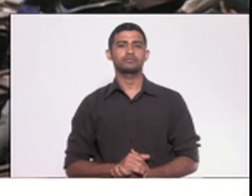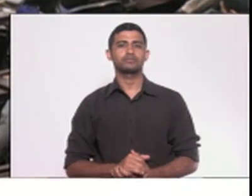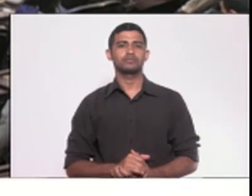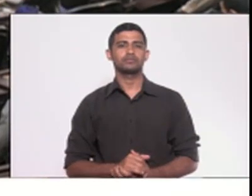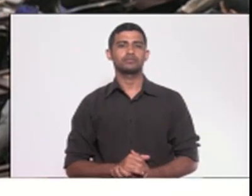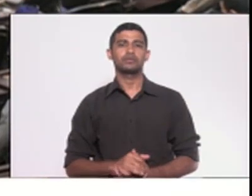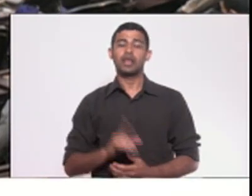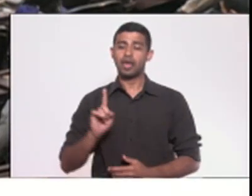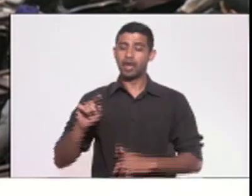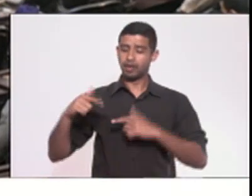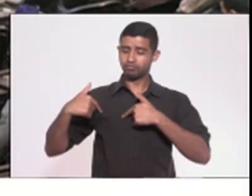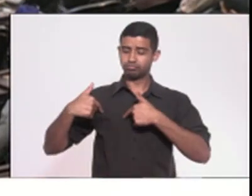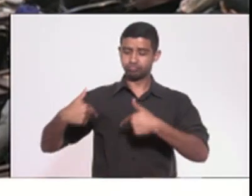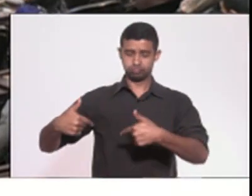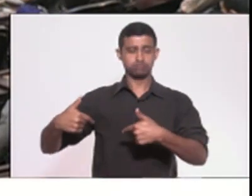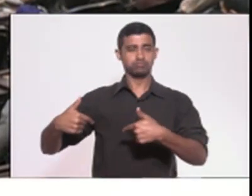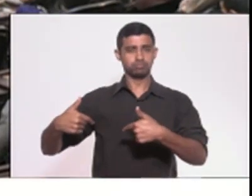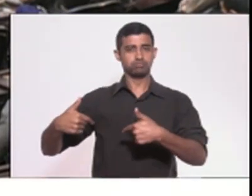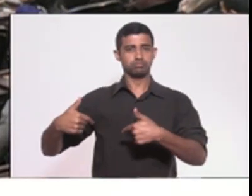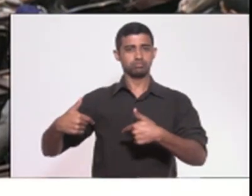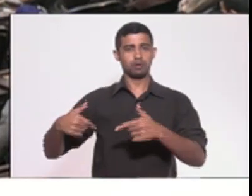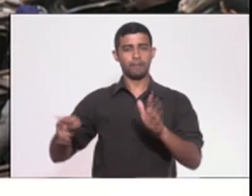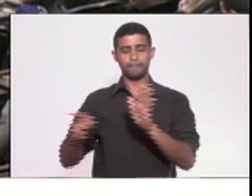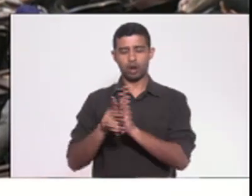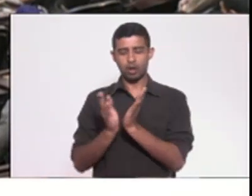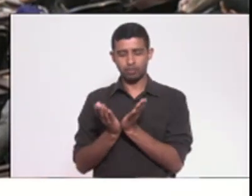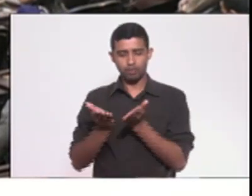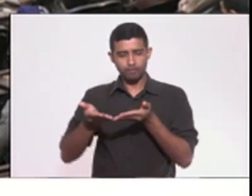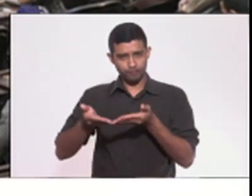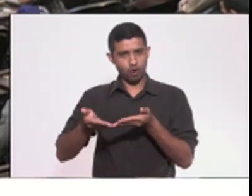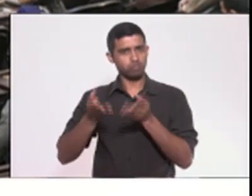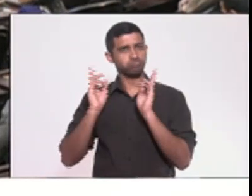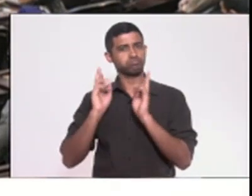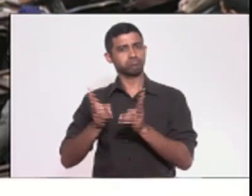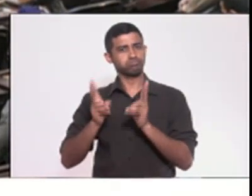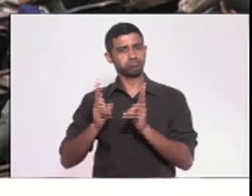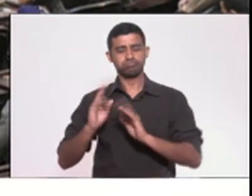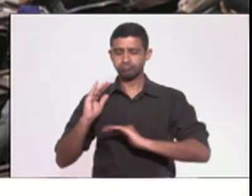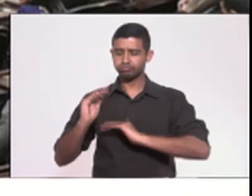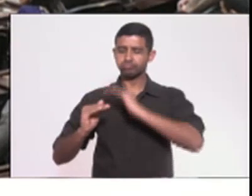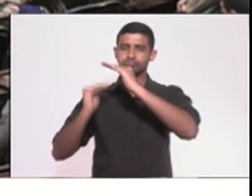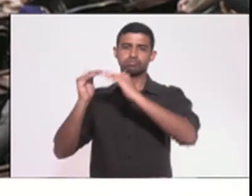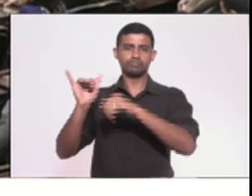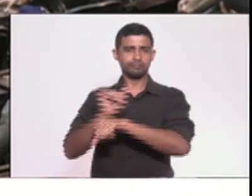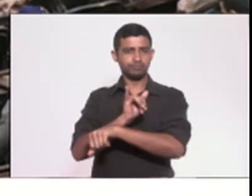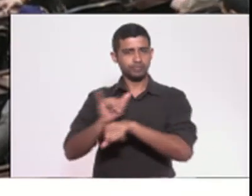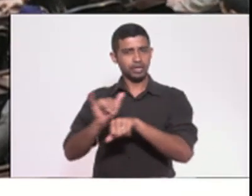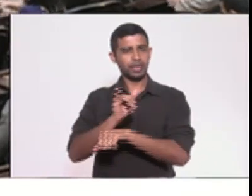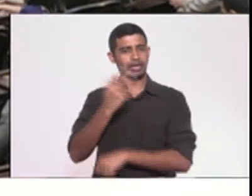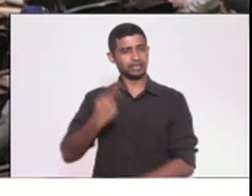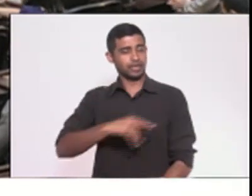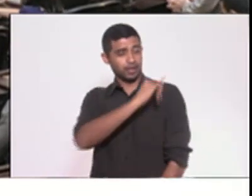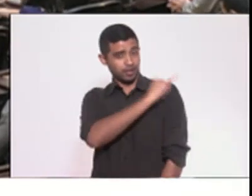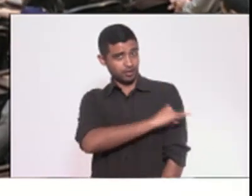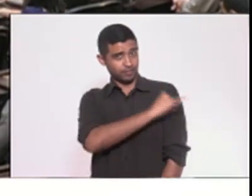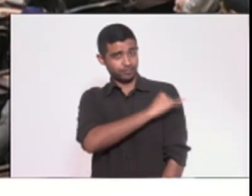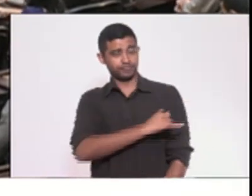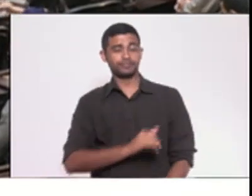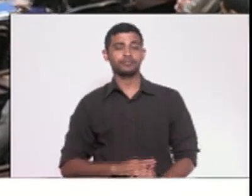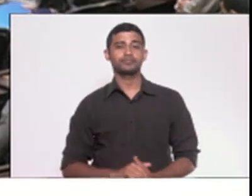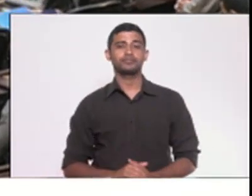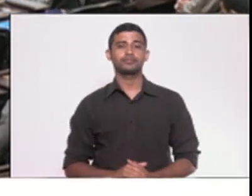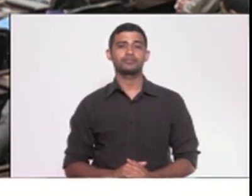uma iniciativa do Fórum Permanente de Desenvolvimento Estratégico do Estado do Rio de